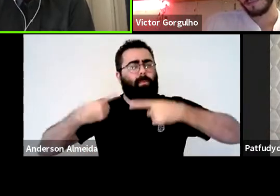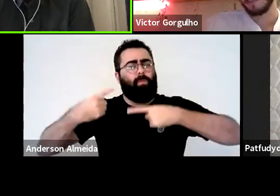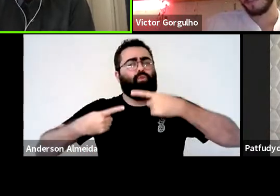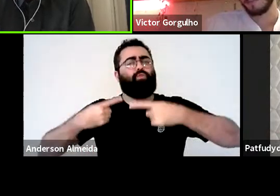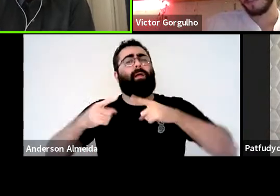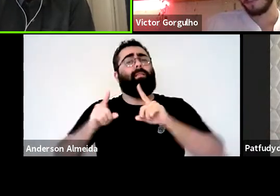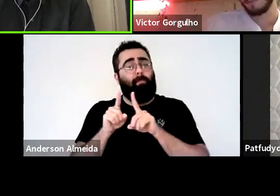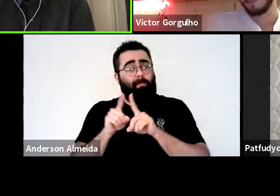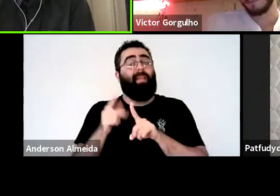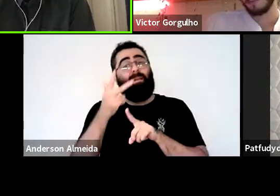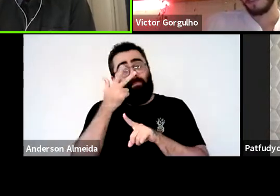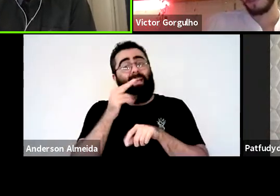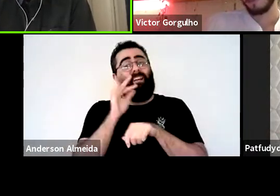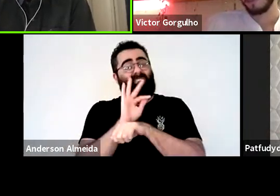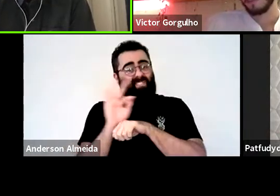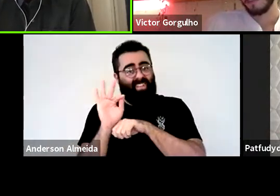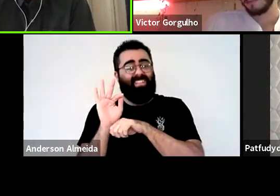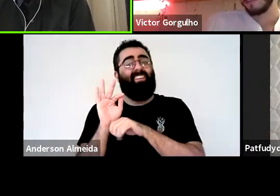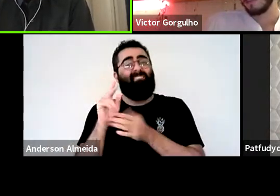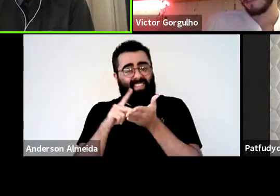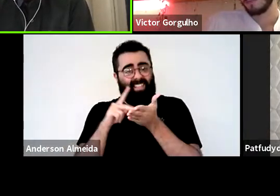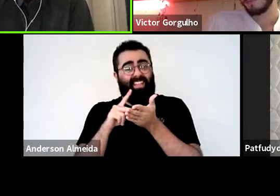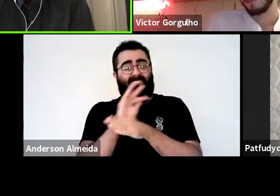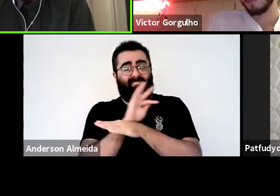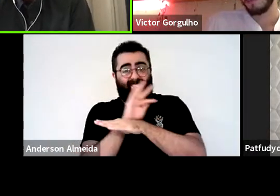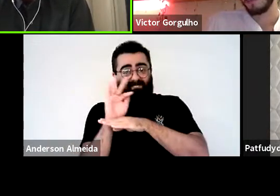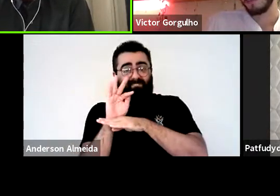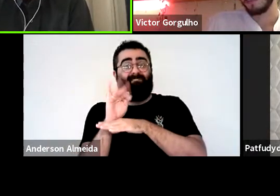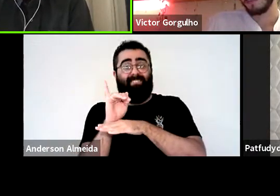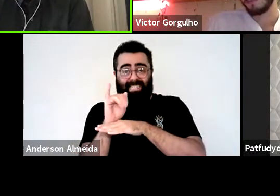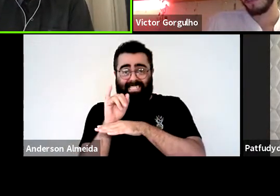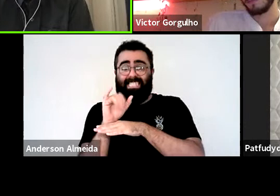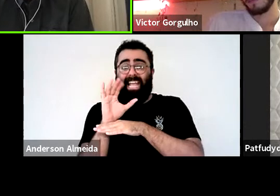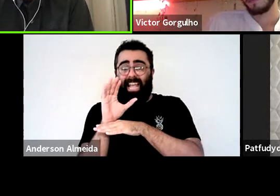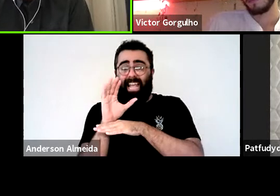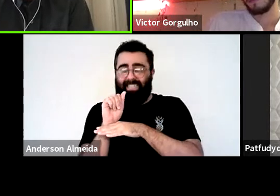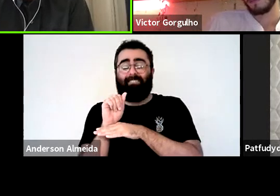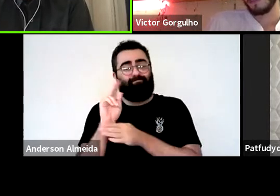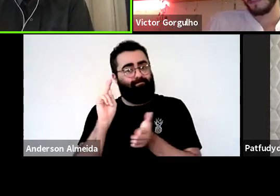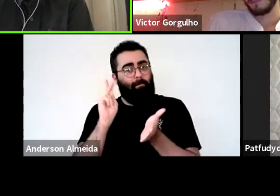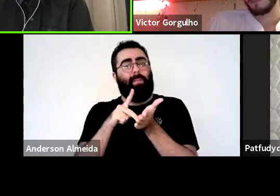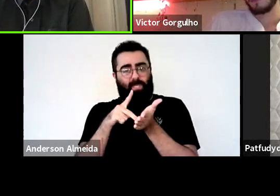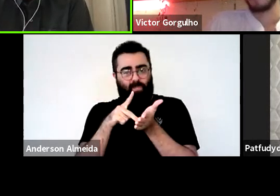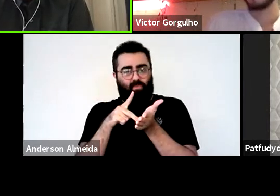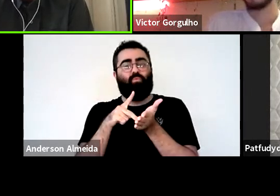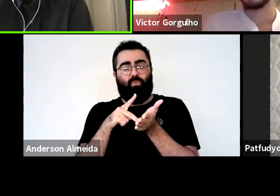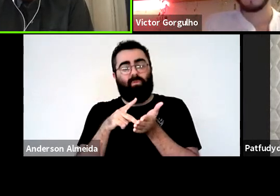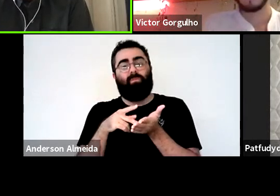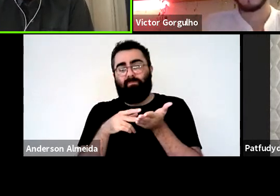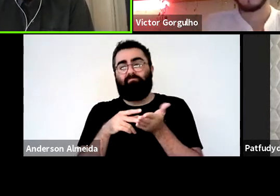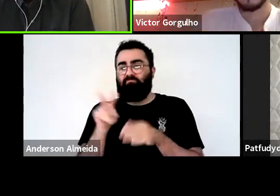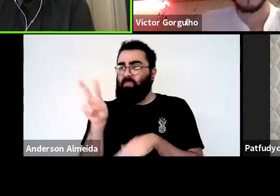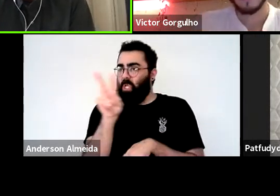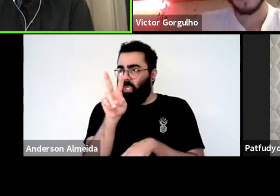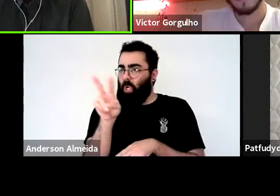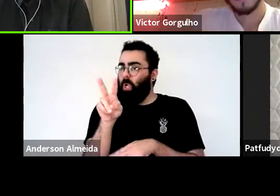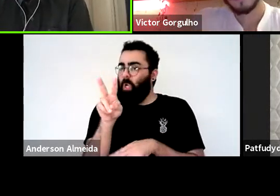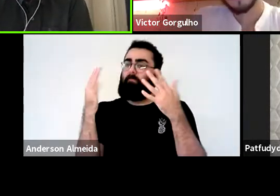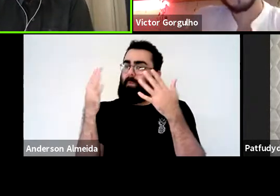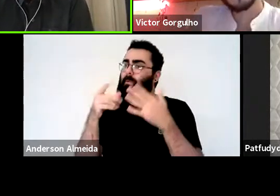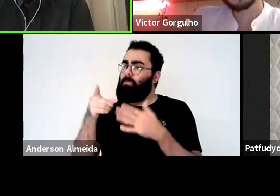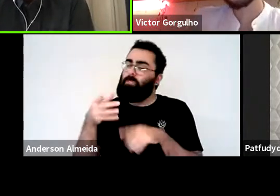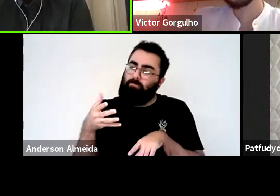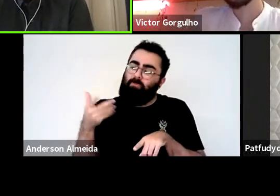física. Acho que é uma proposição de uma ideia de física mesmo acontecendo ali, que vocês estão fazendo. E o